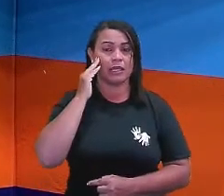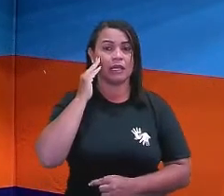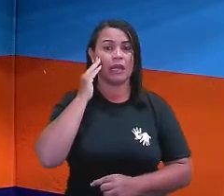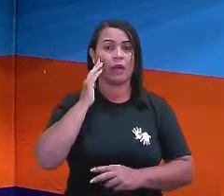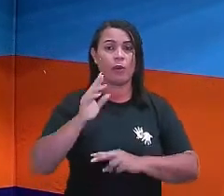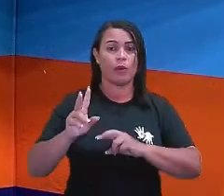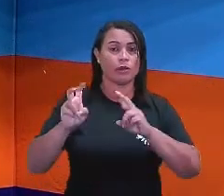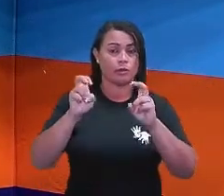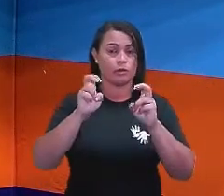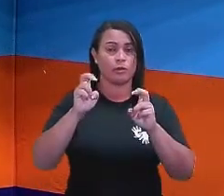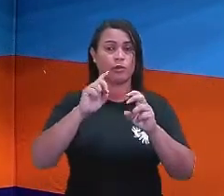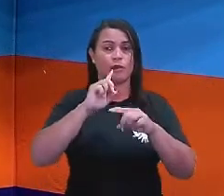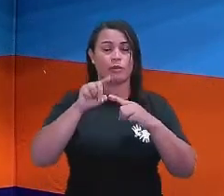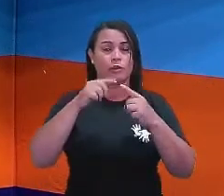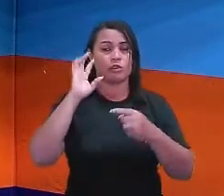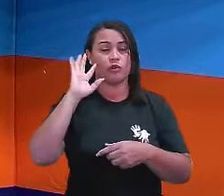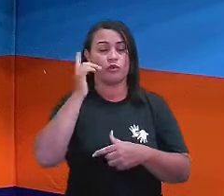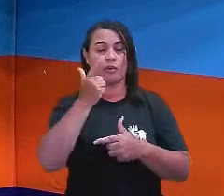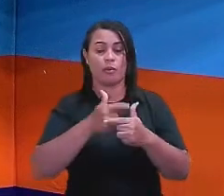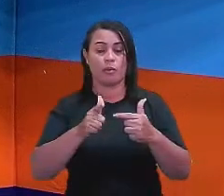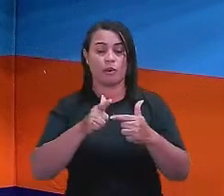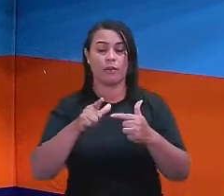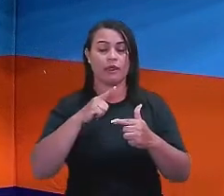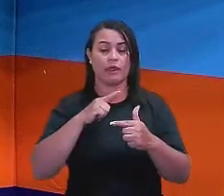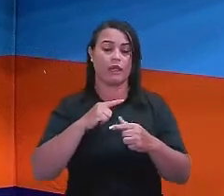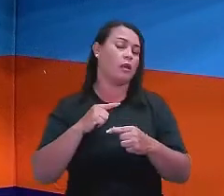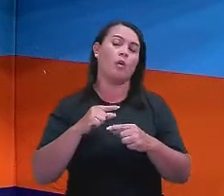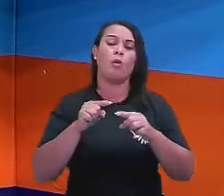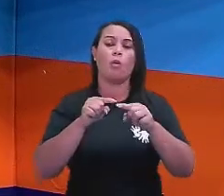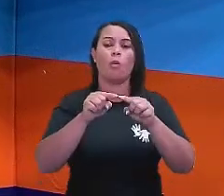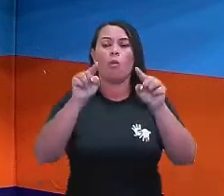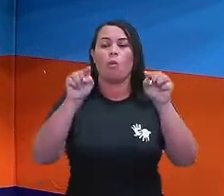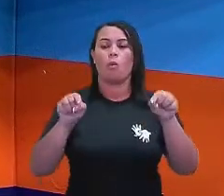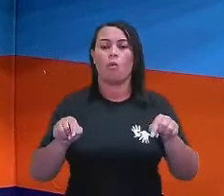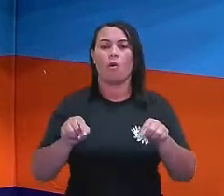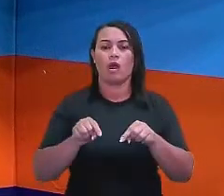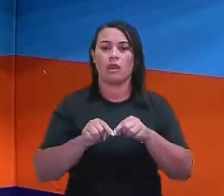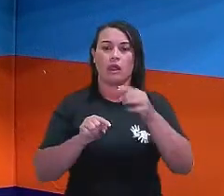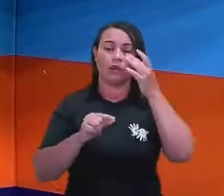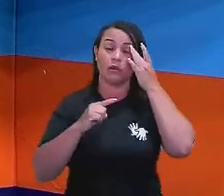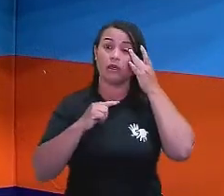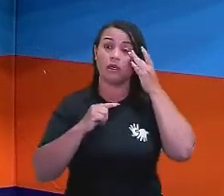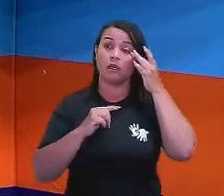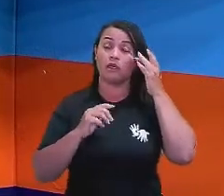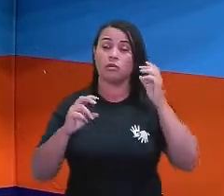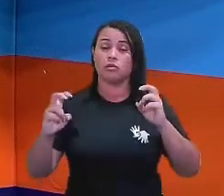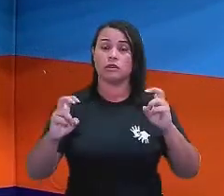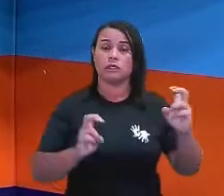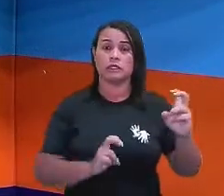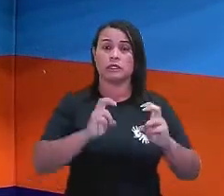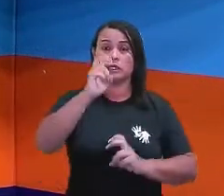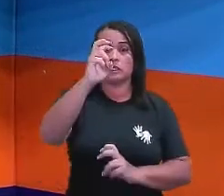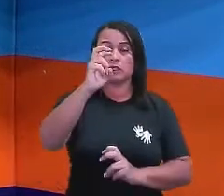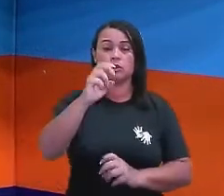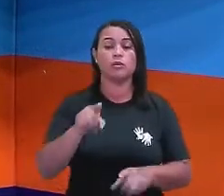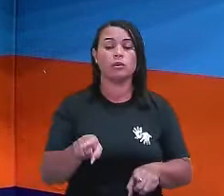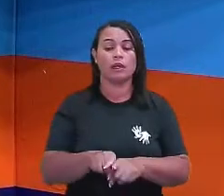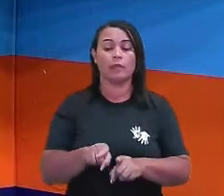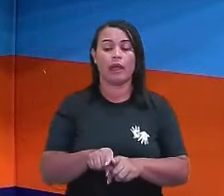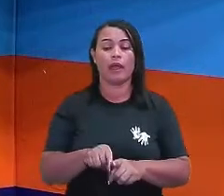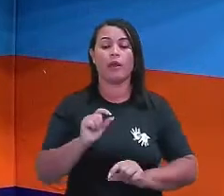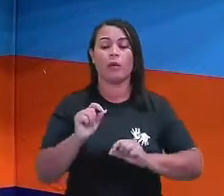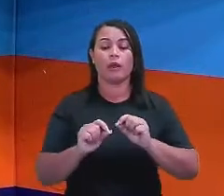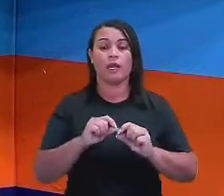problema. Veja que a gente está com um quadrado, né? Com os lados medidos 5 centímetros. Ele diz que